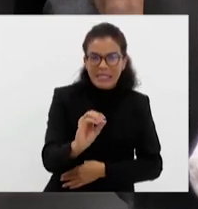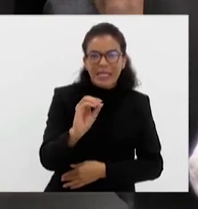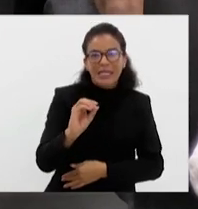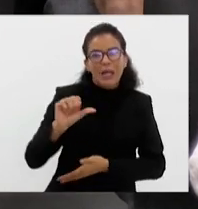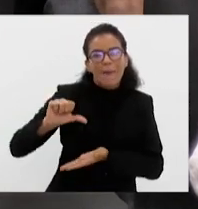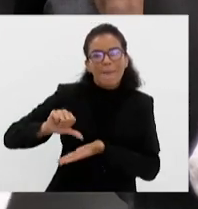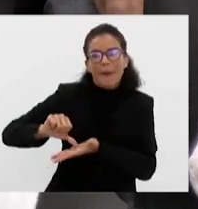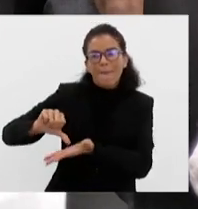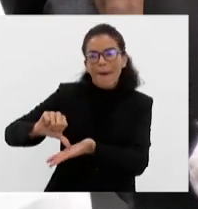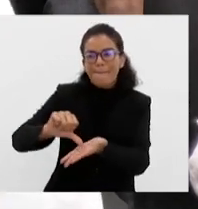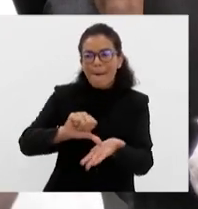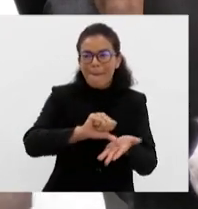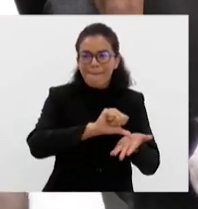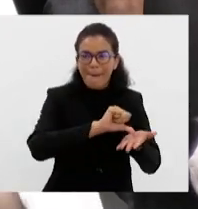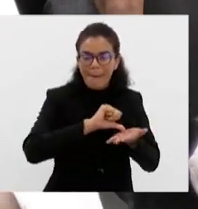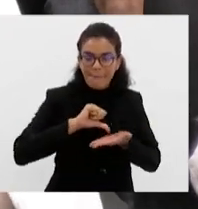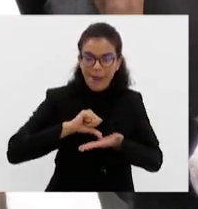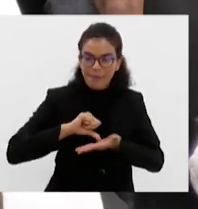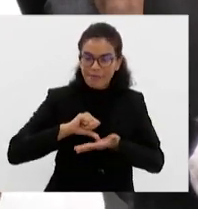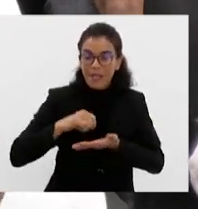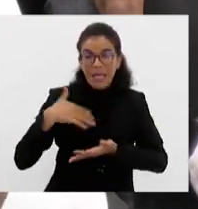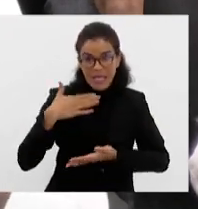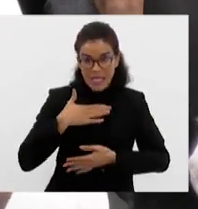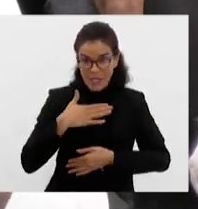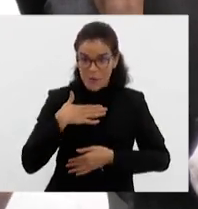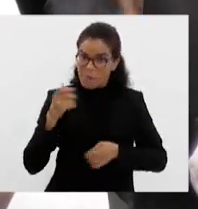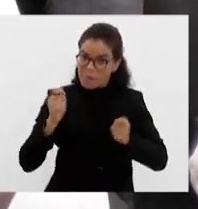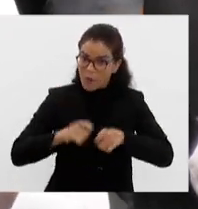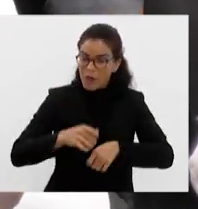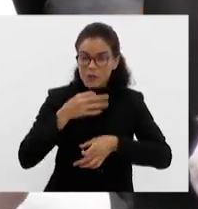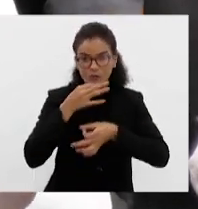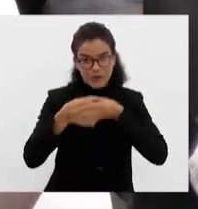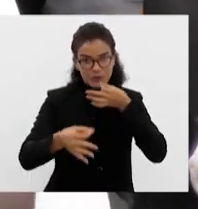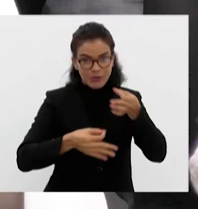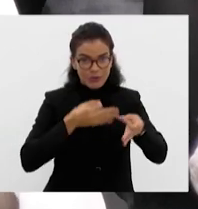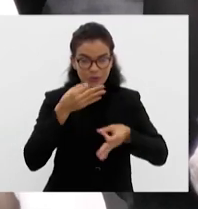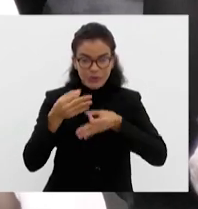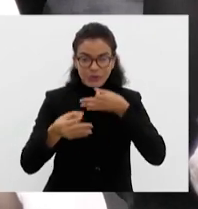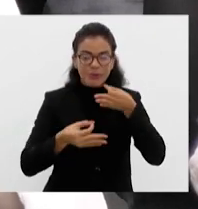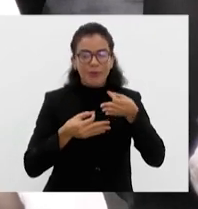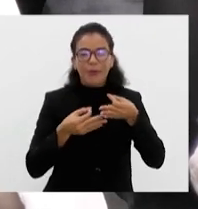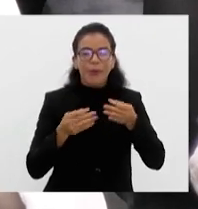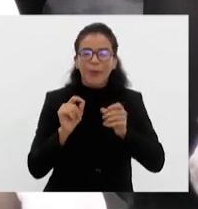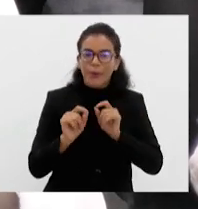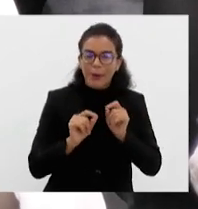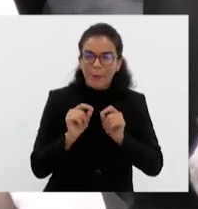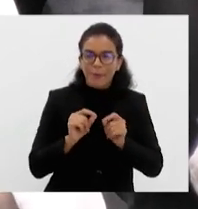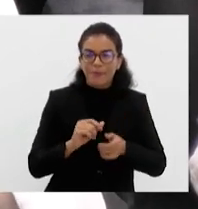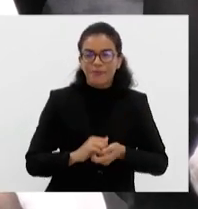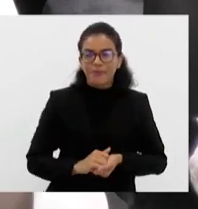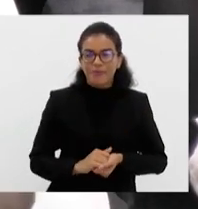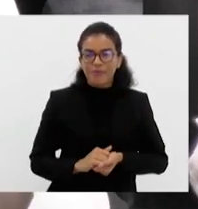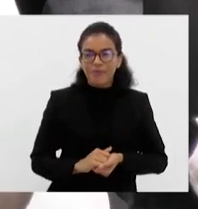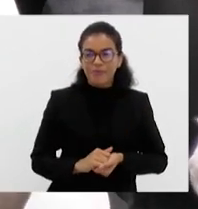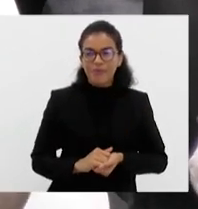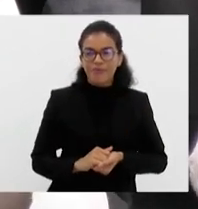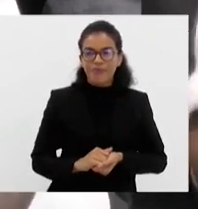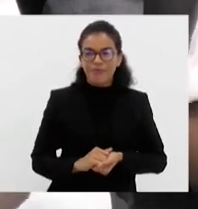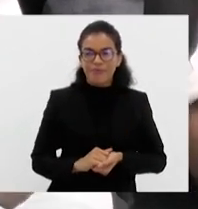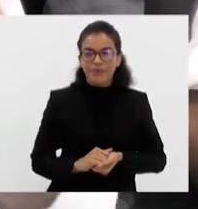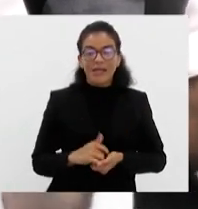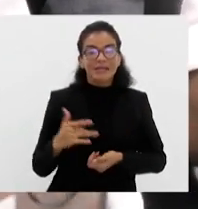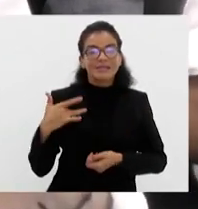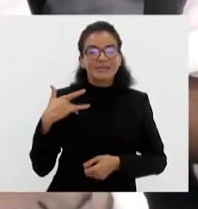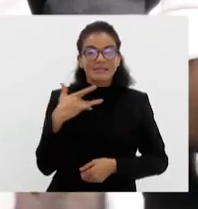gente continua no cumpra-se da lei. A minha sugestão era, como esse é saúde